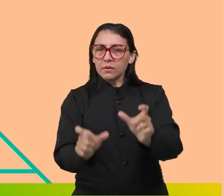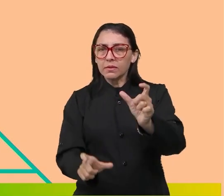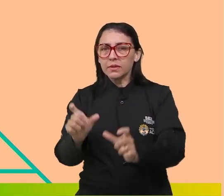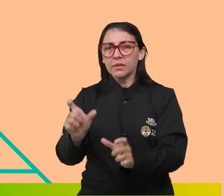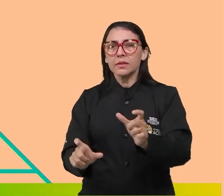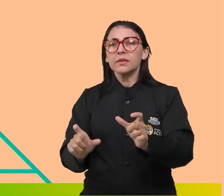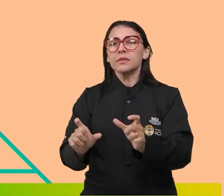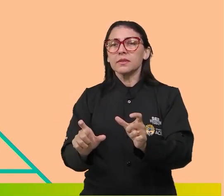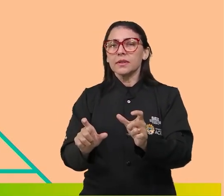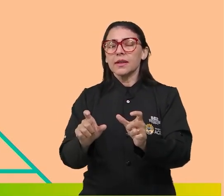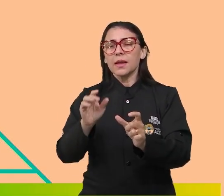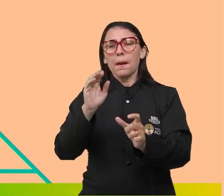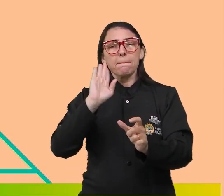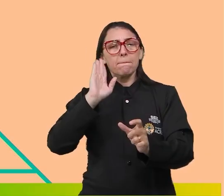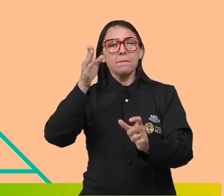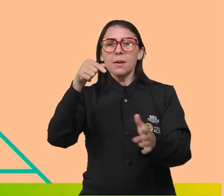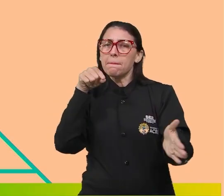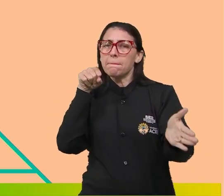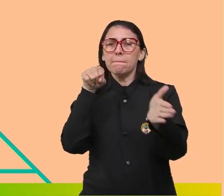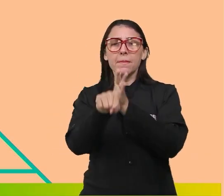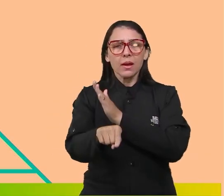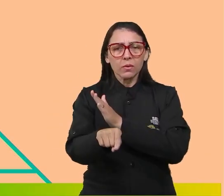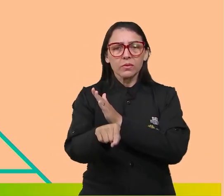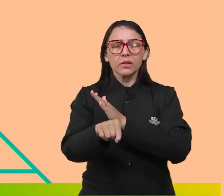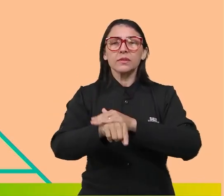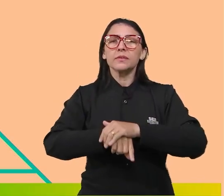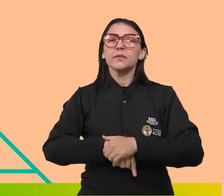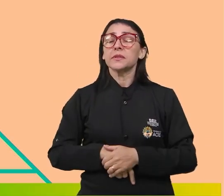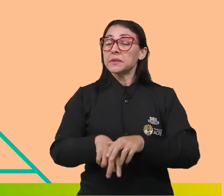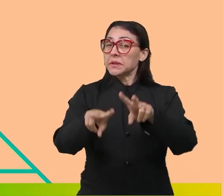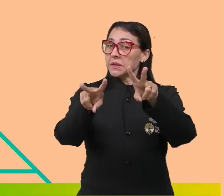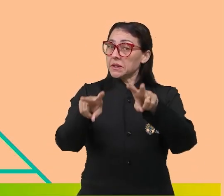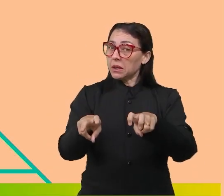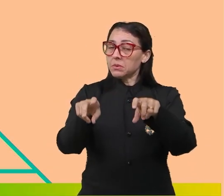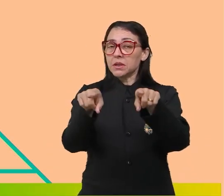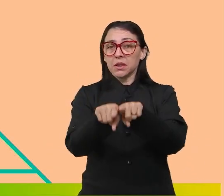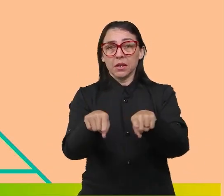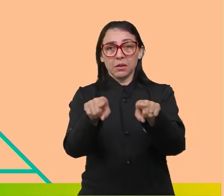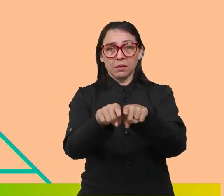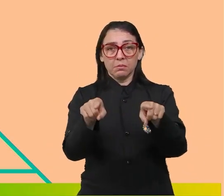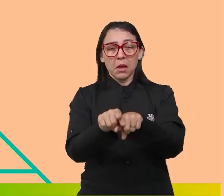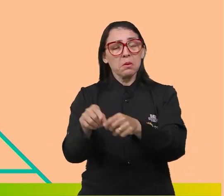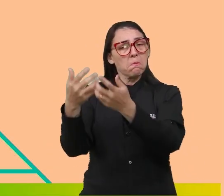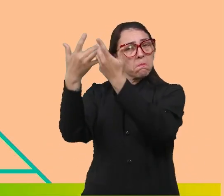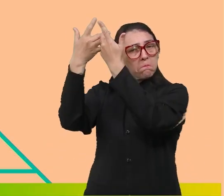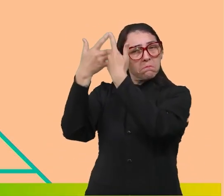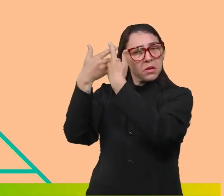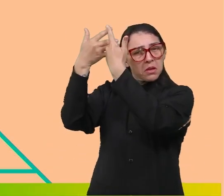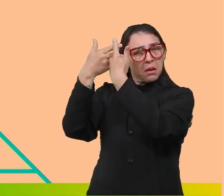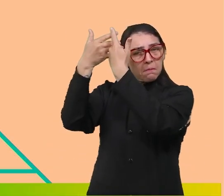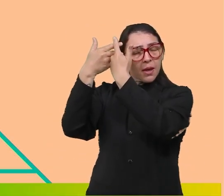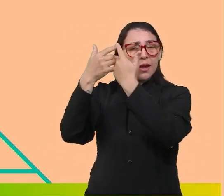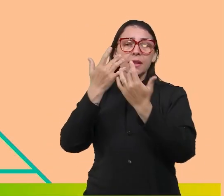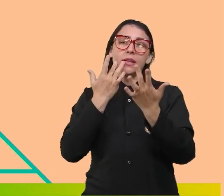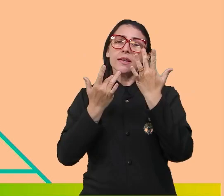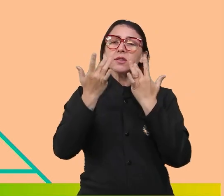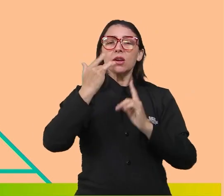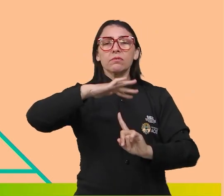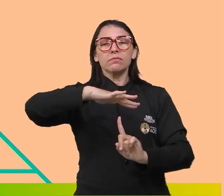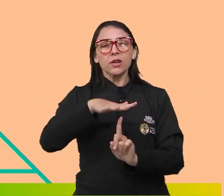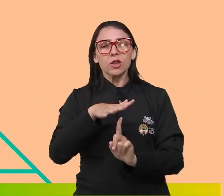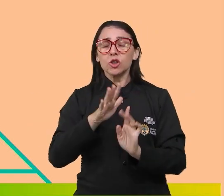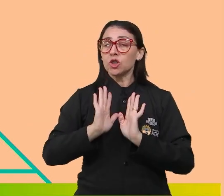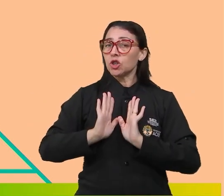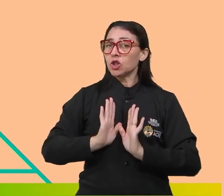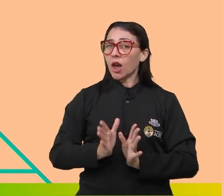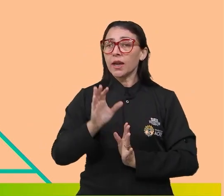Essa foi uma das principais, os principais temas e principais reflexões do teatro do oprimido, já